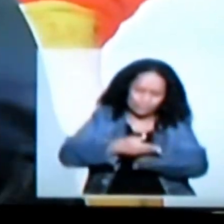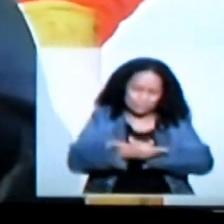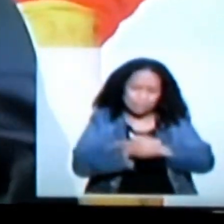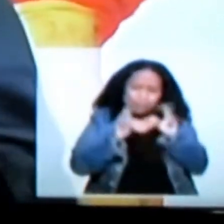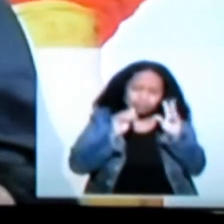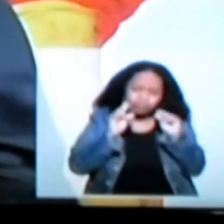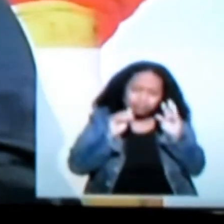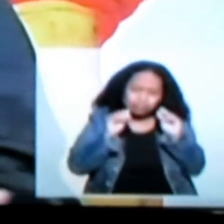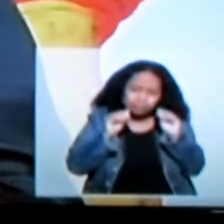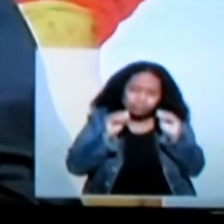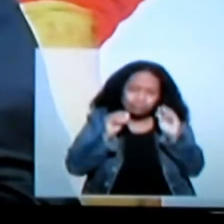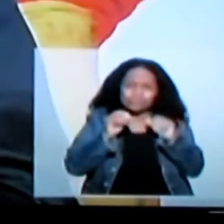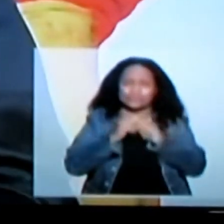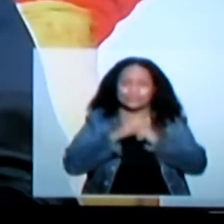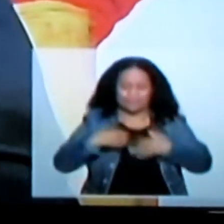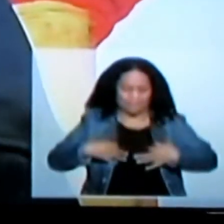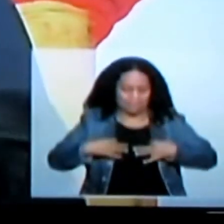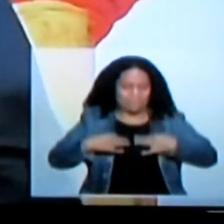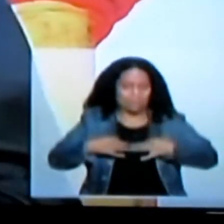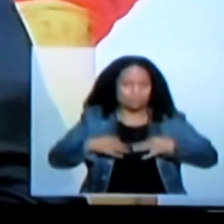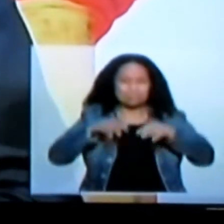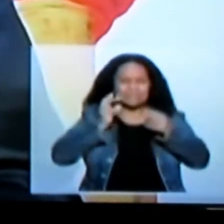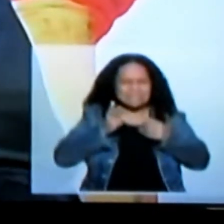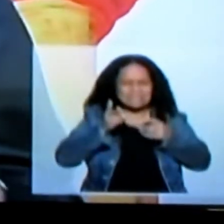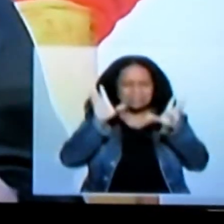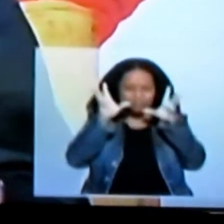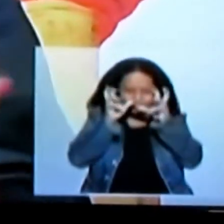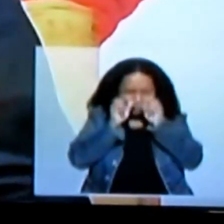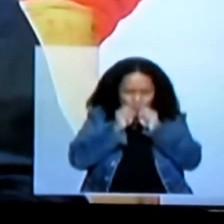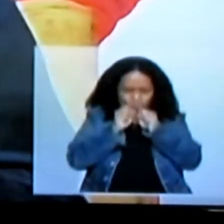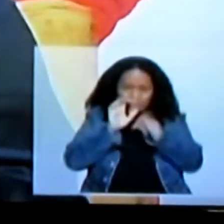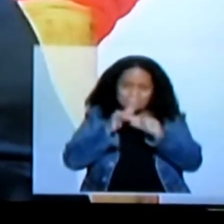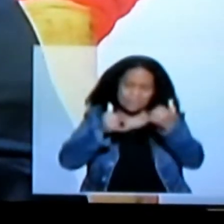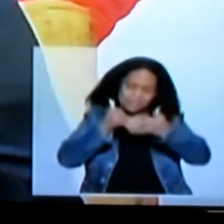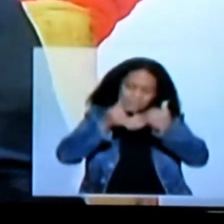muito fofinho. Apesar de eu andar sempre com roupa escura, a bonequinha do blog é